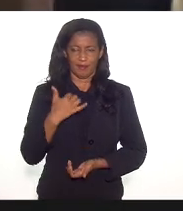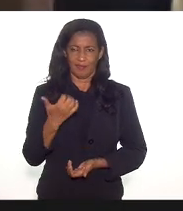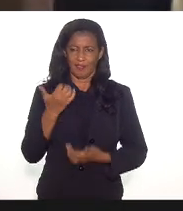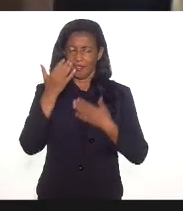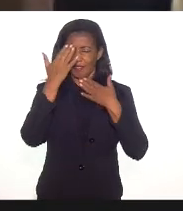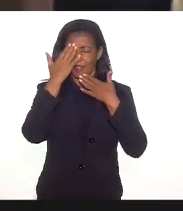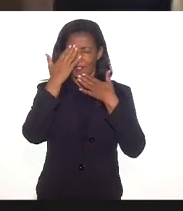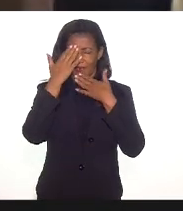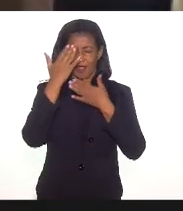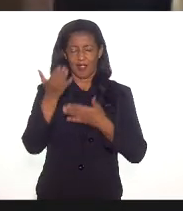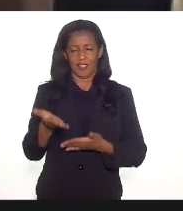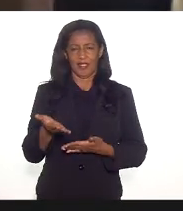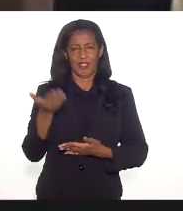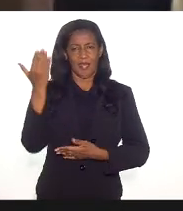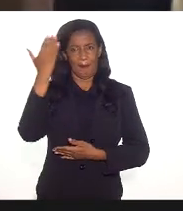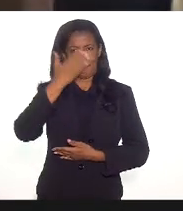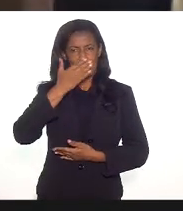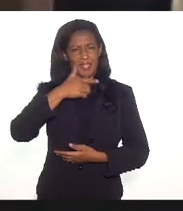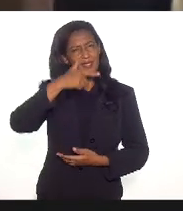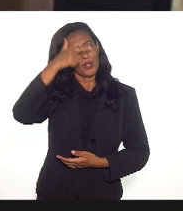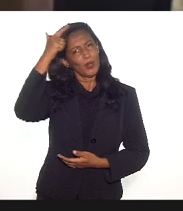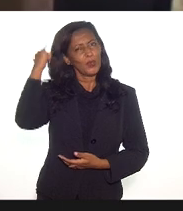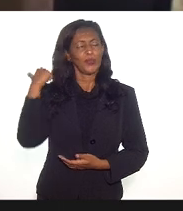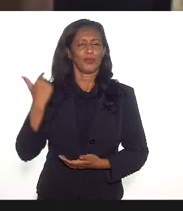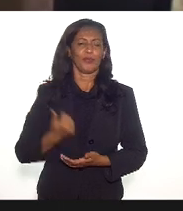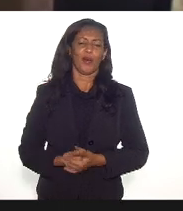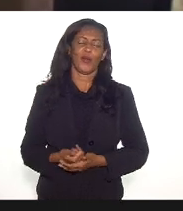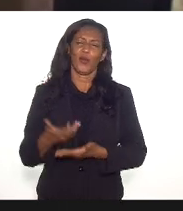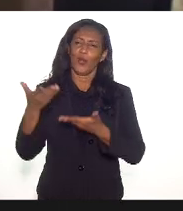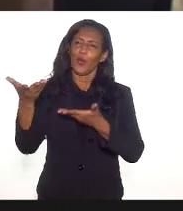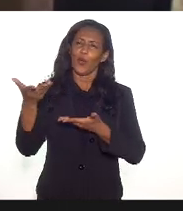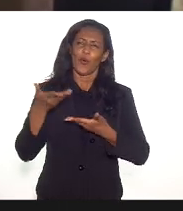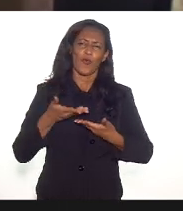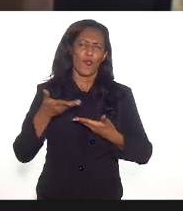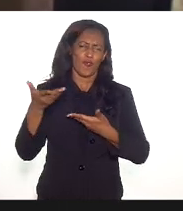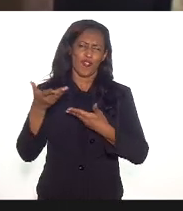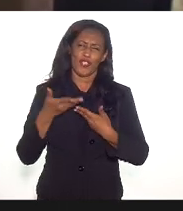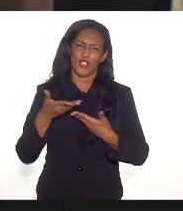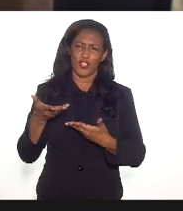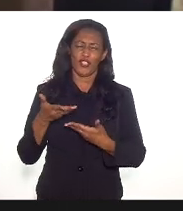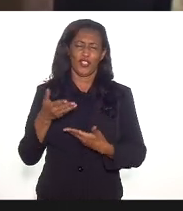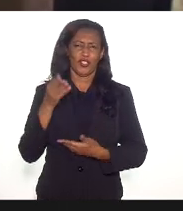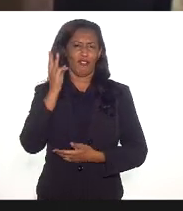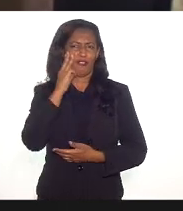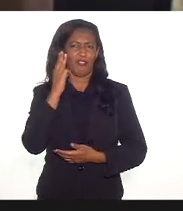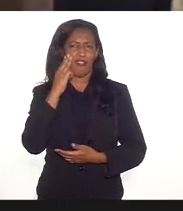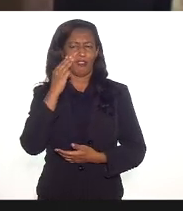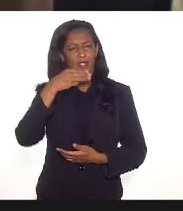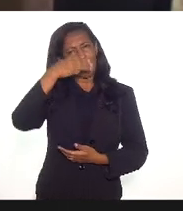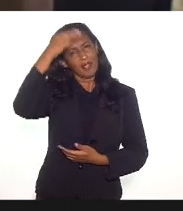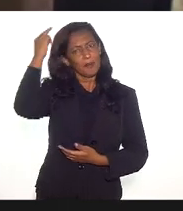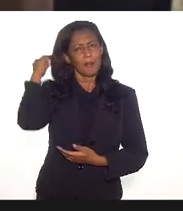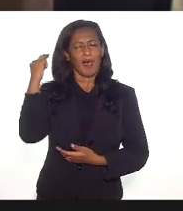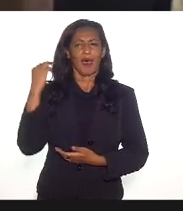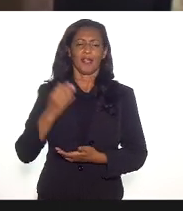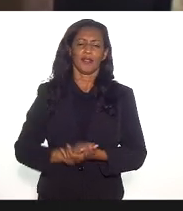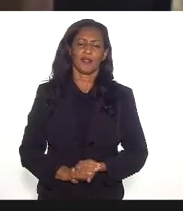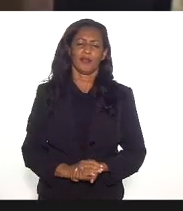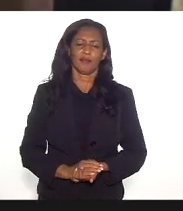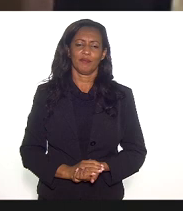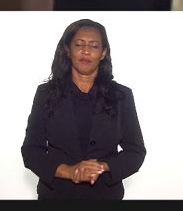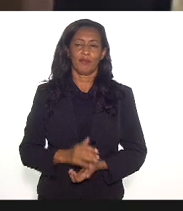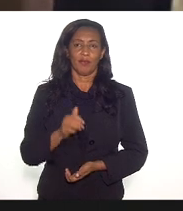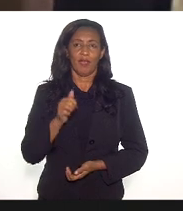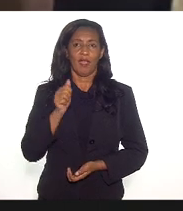agradecer a presença do deputado Luiz Paulo e agradecer ao convite, o deputado Valdec, deputado Márcio Pacheco, o deputado